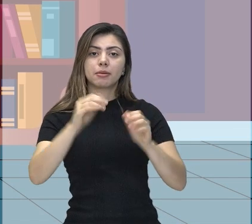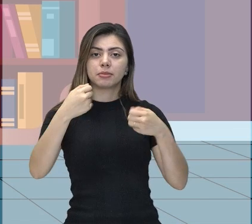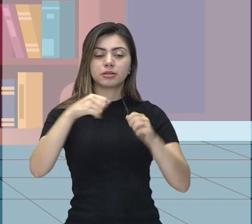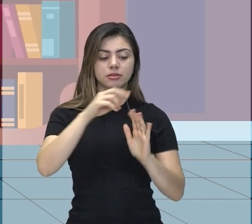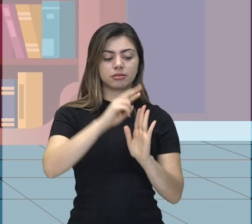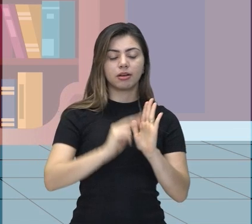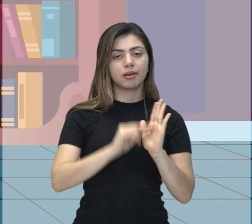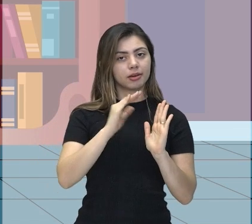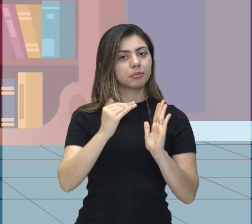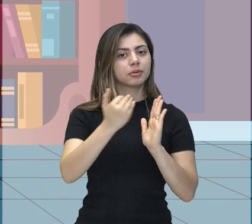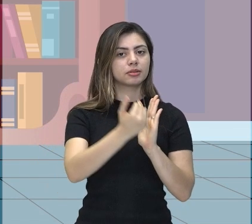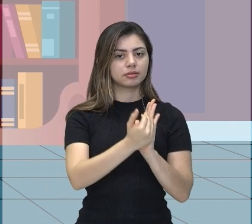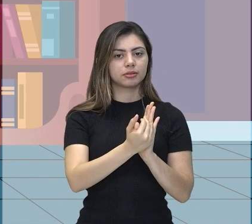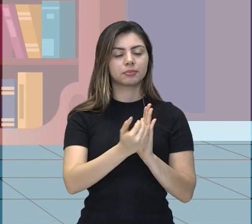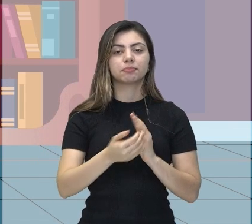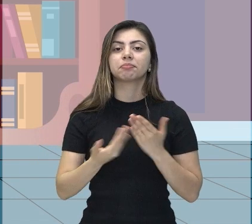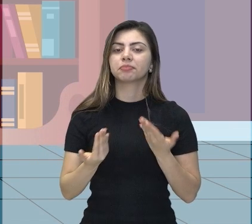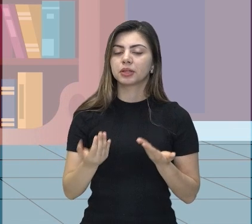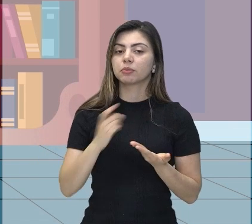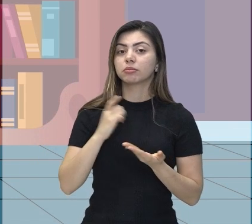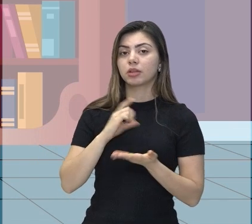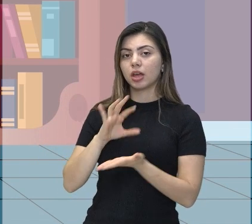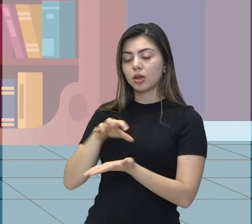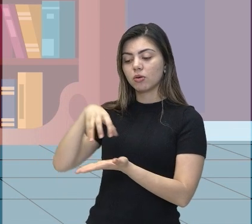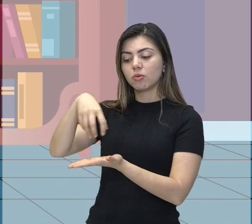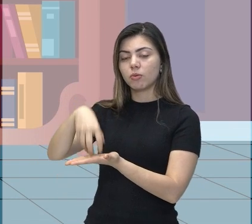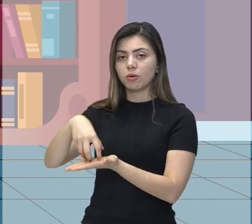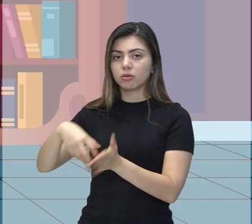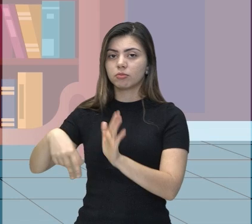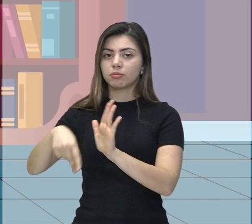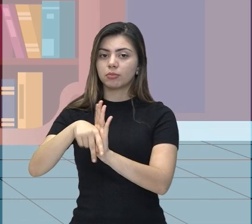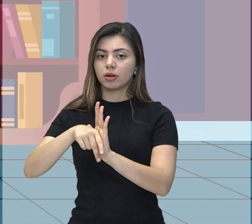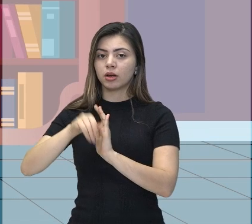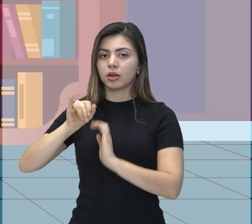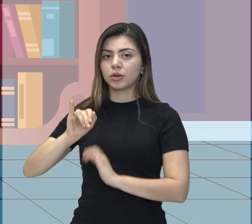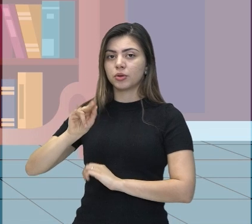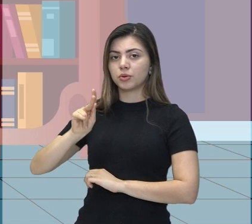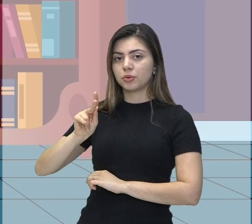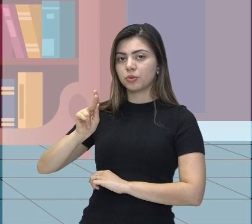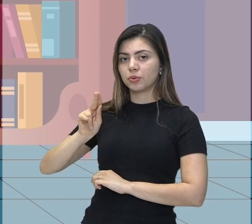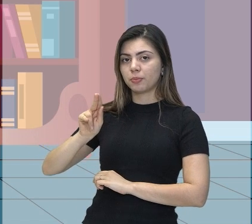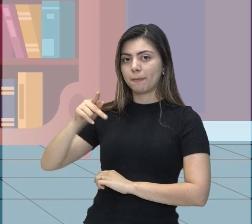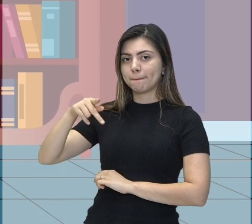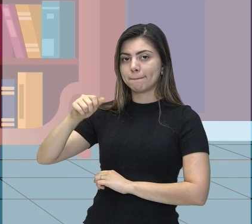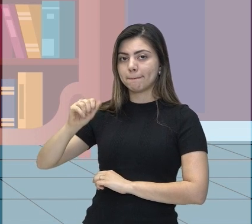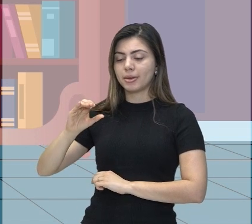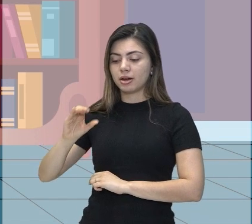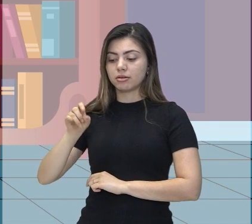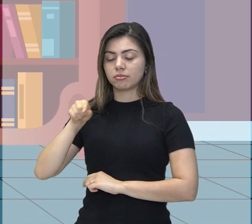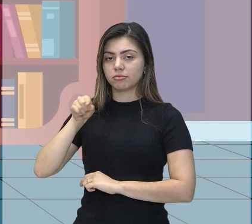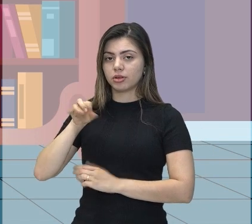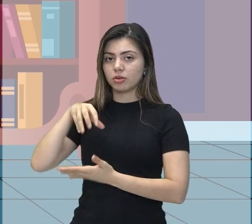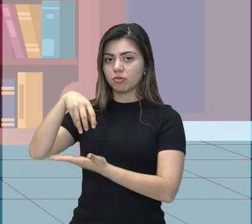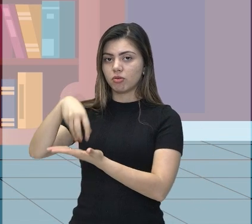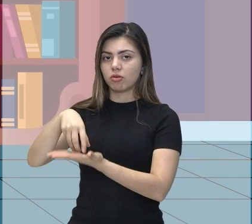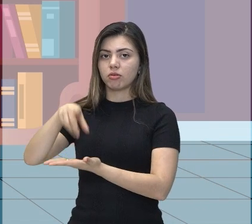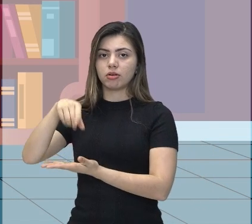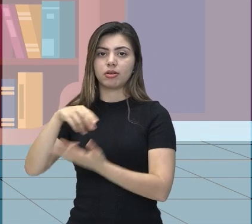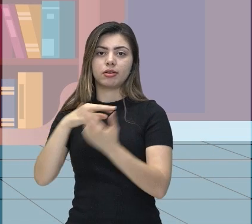compostos orgânicos. E existe um órgão que é chamado de IUPAC, é ela que